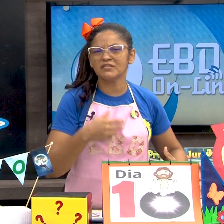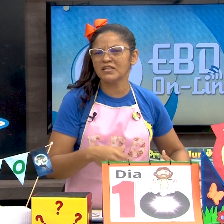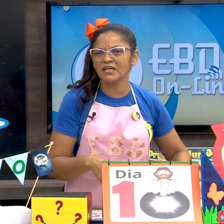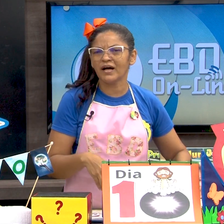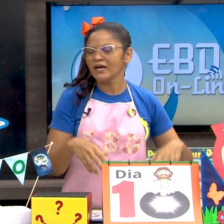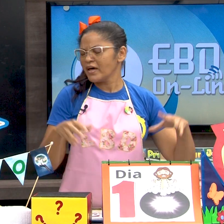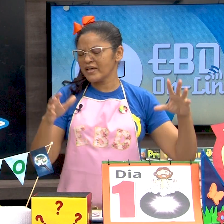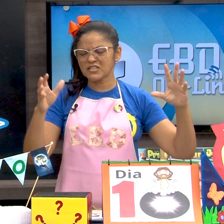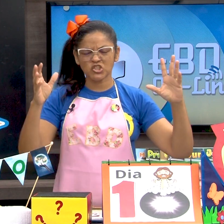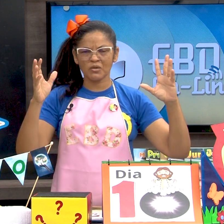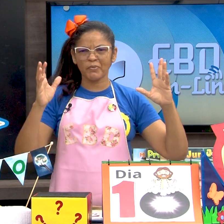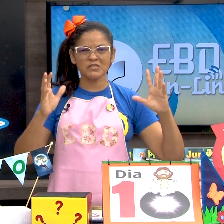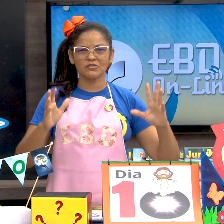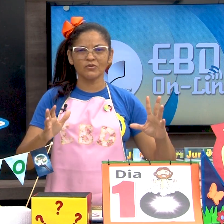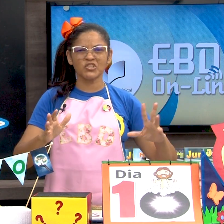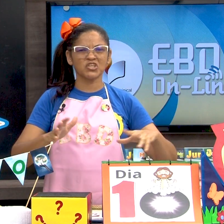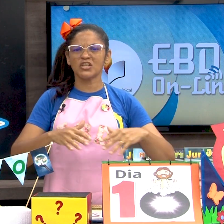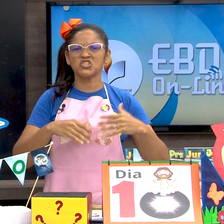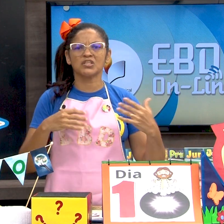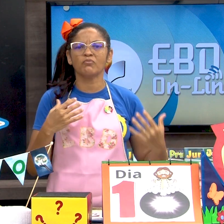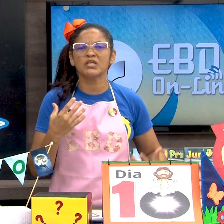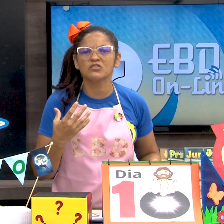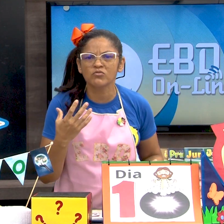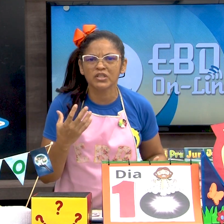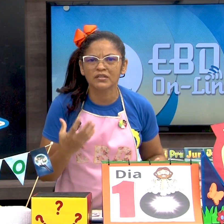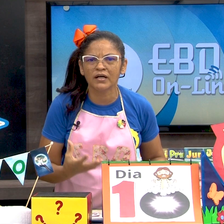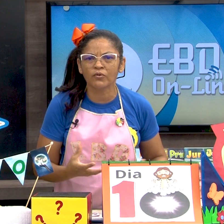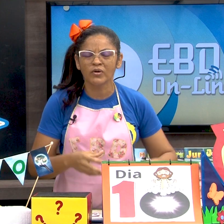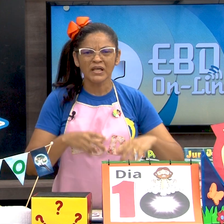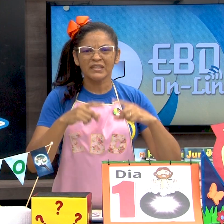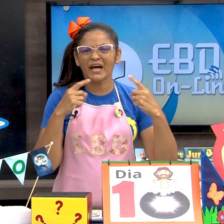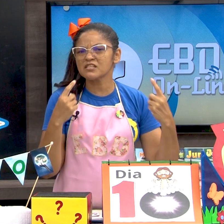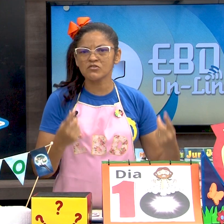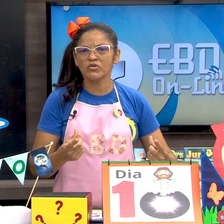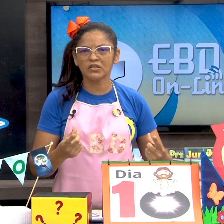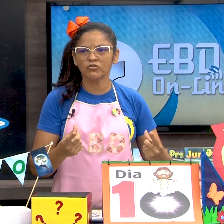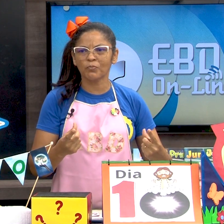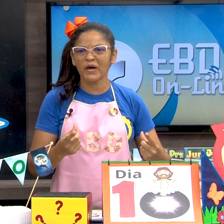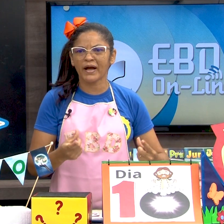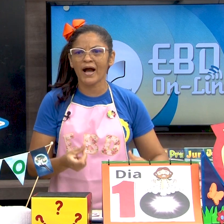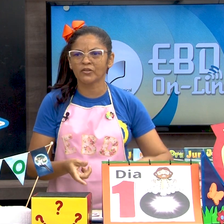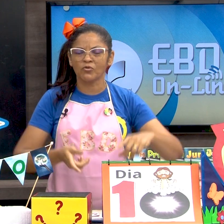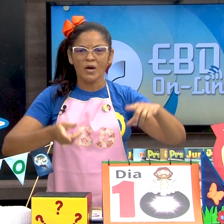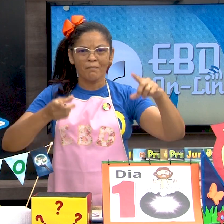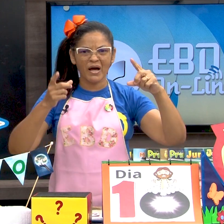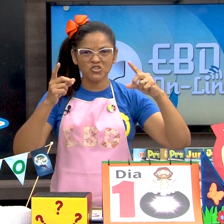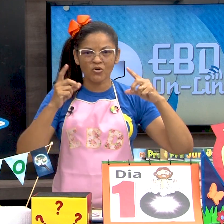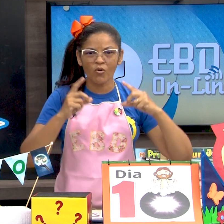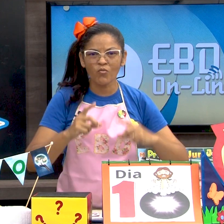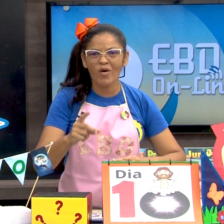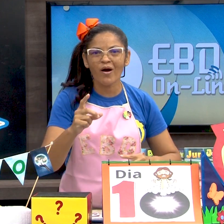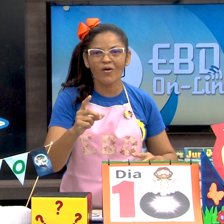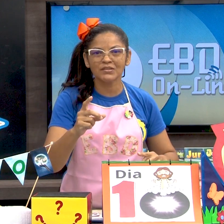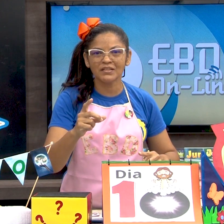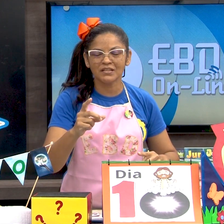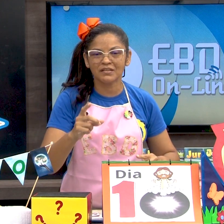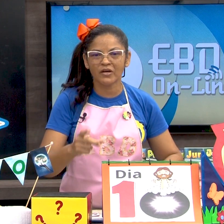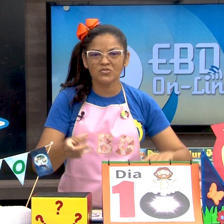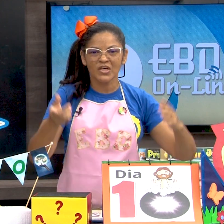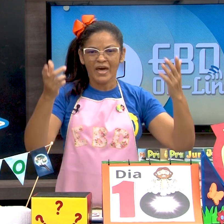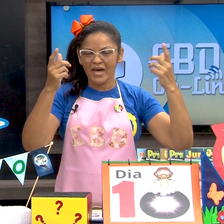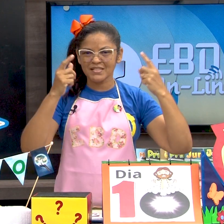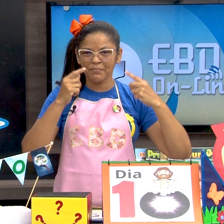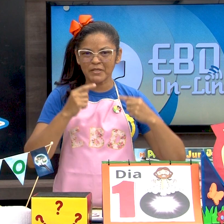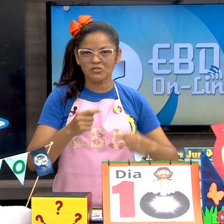hoje em dia existem pessoas que estão em escuridão na escuridão do pecado mas com uma ordem de